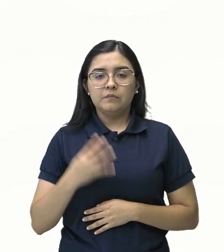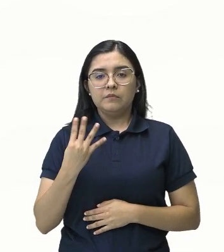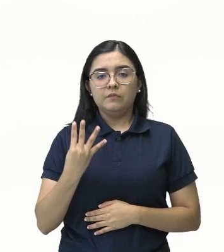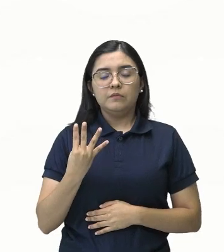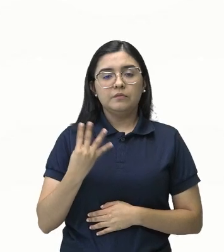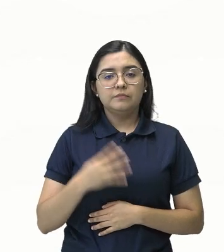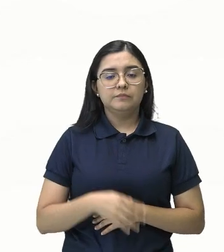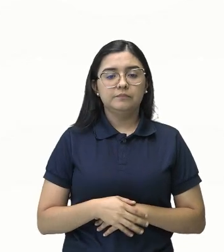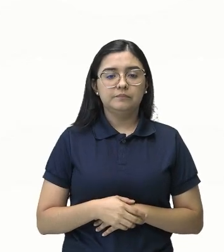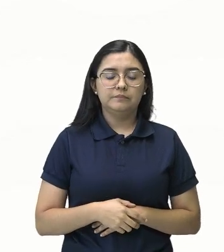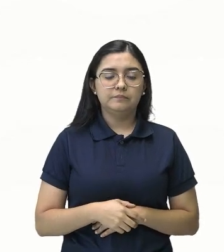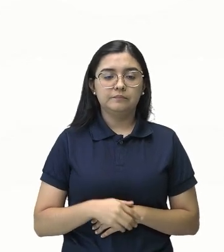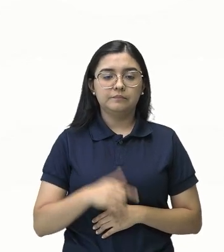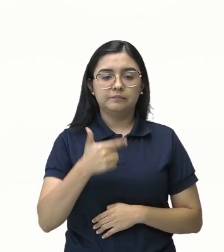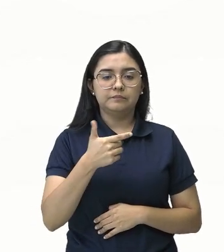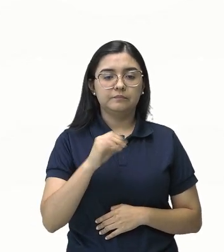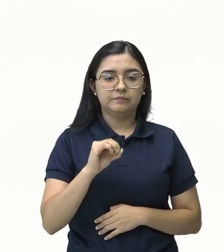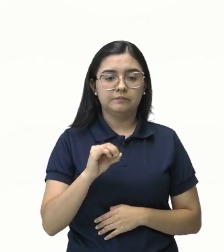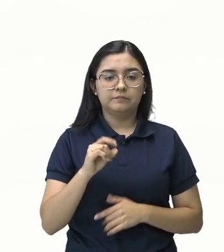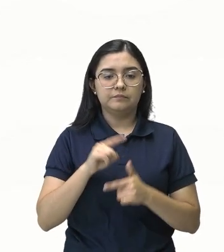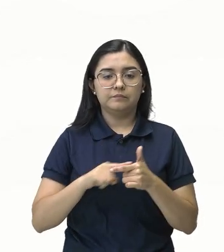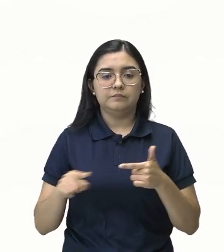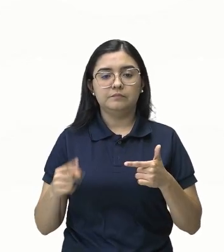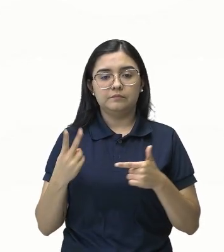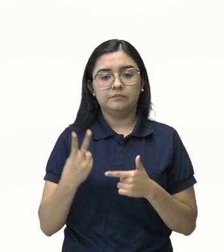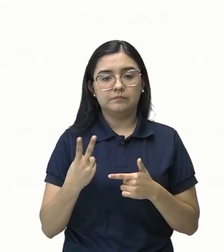4. 20 dividido por 2,